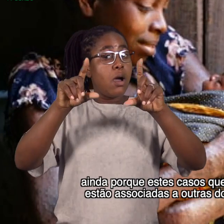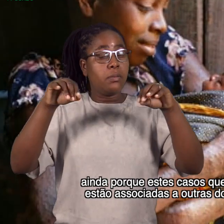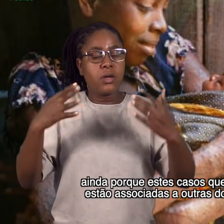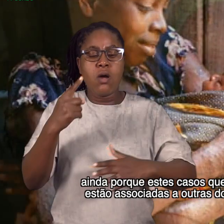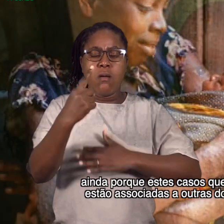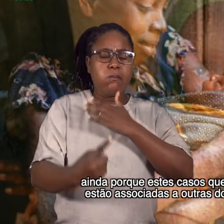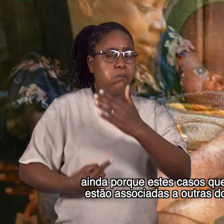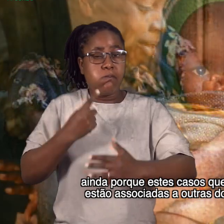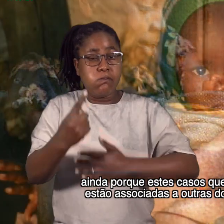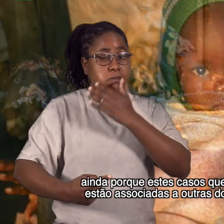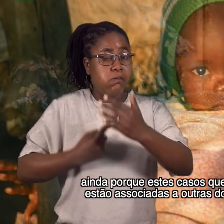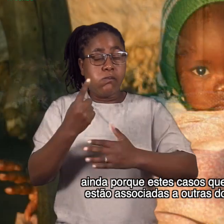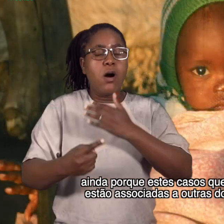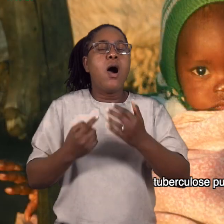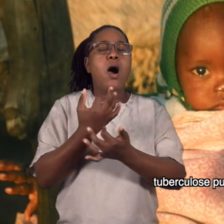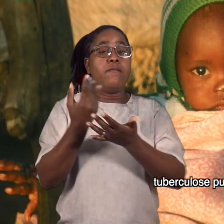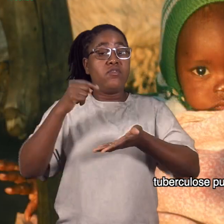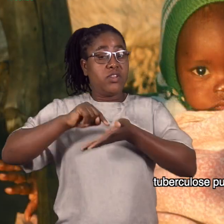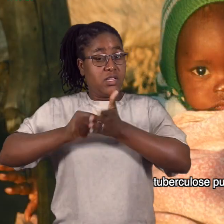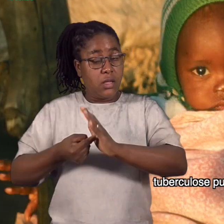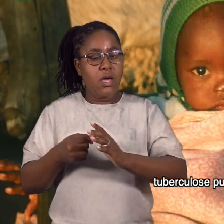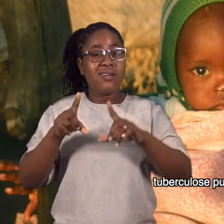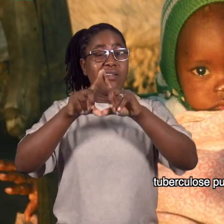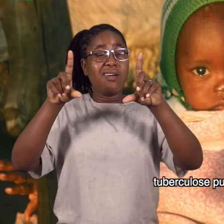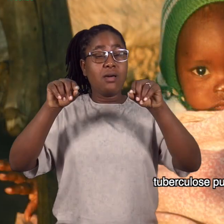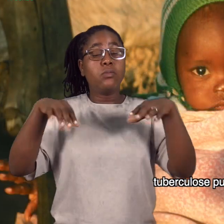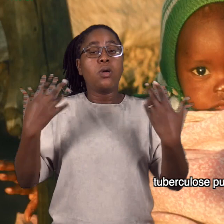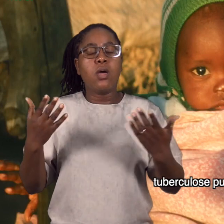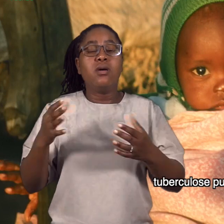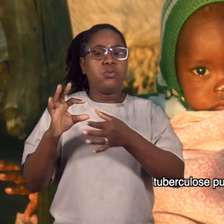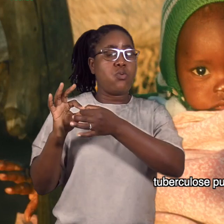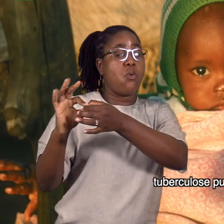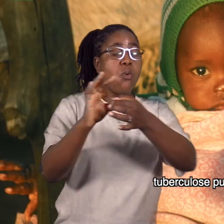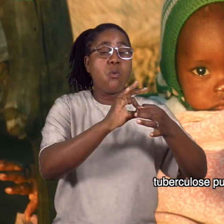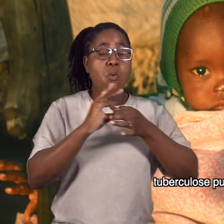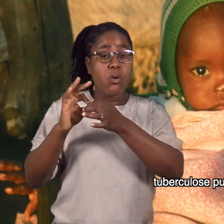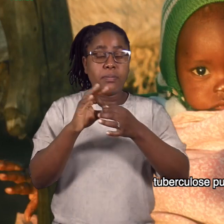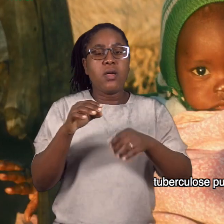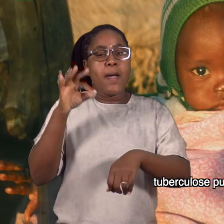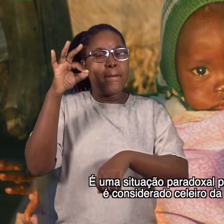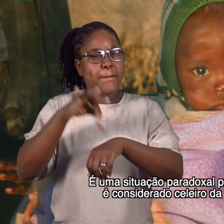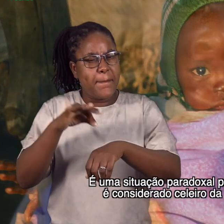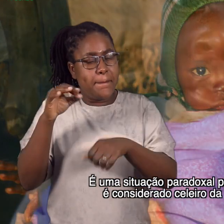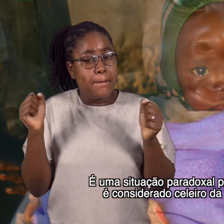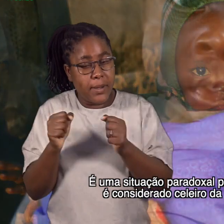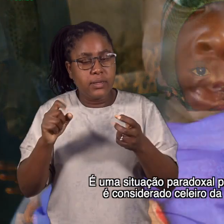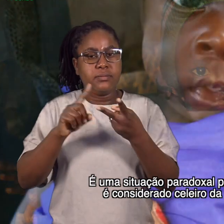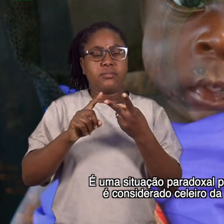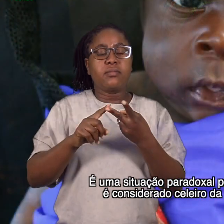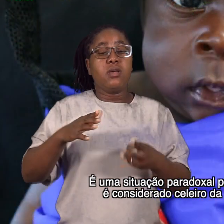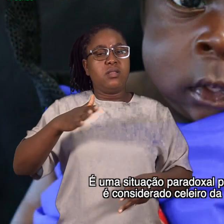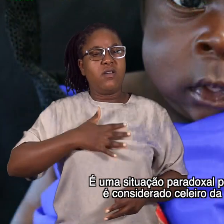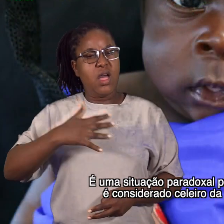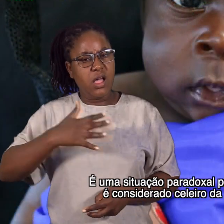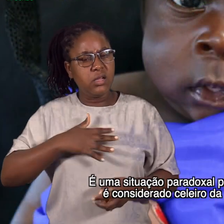a outras doenças como a malária, tuberculose pulmonar e HIV. É